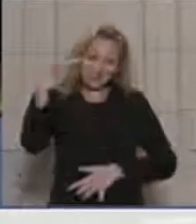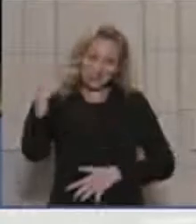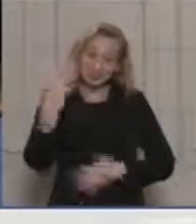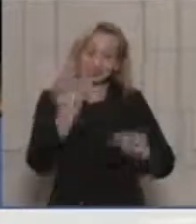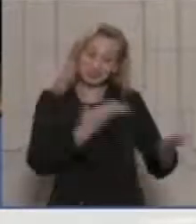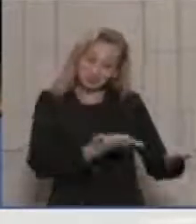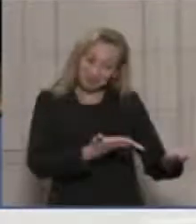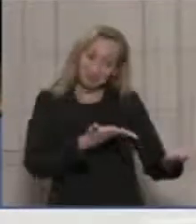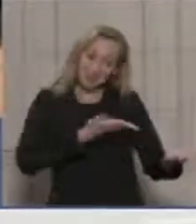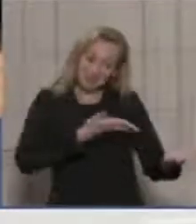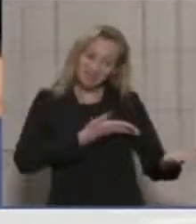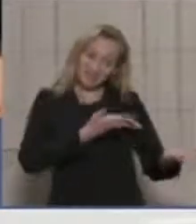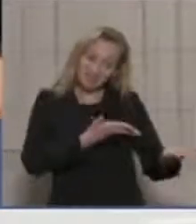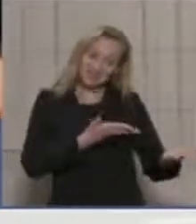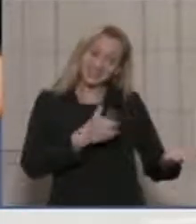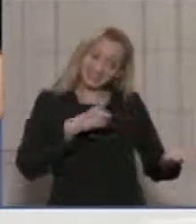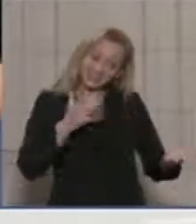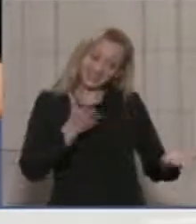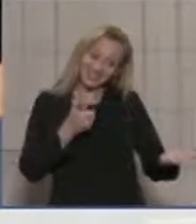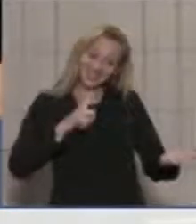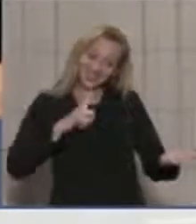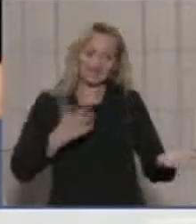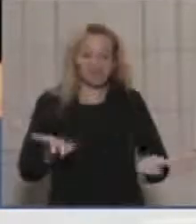Excelência possui.